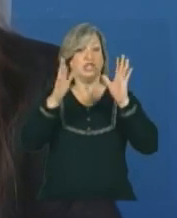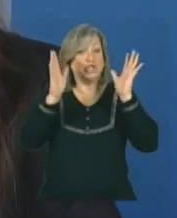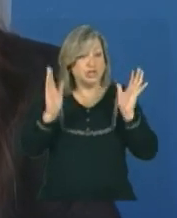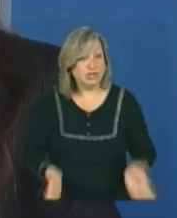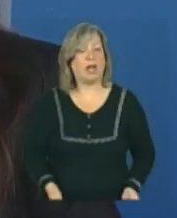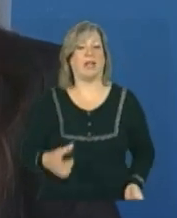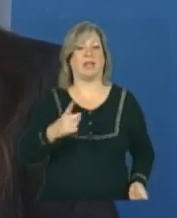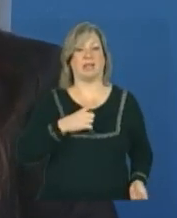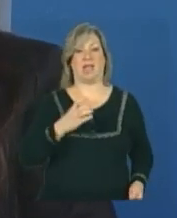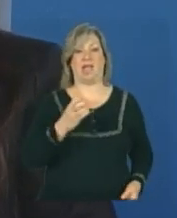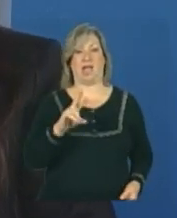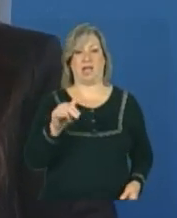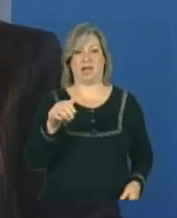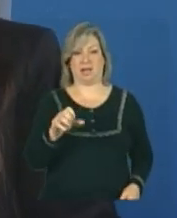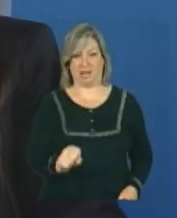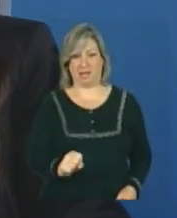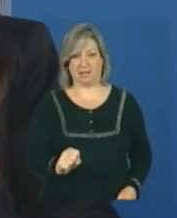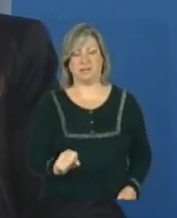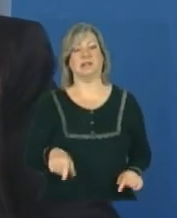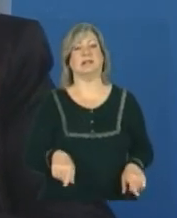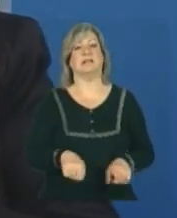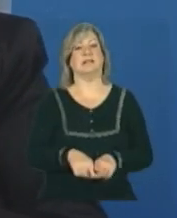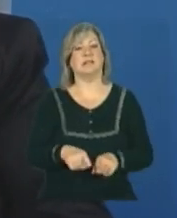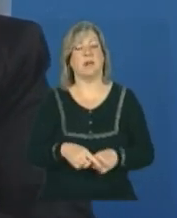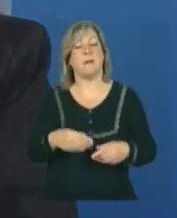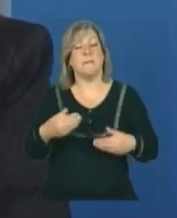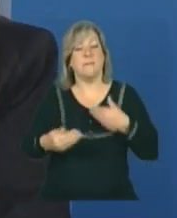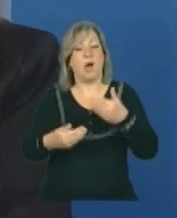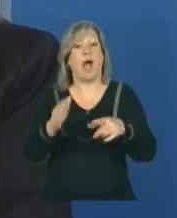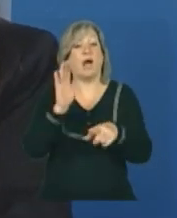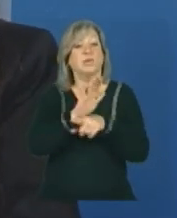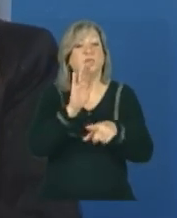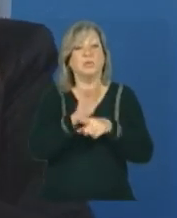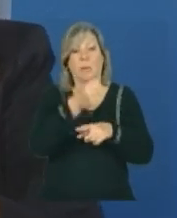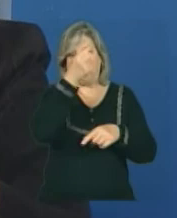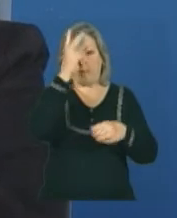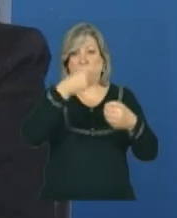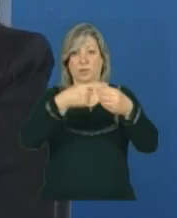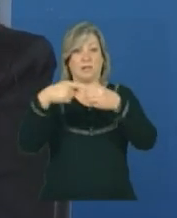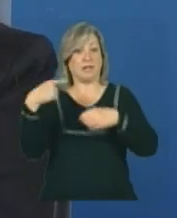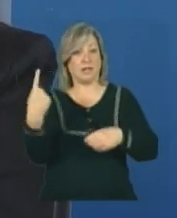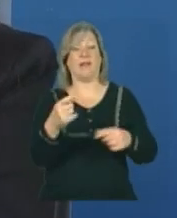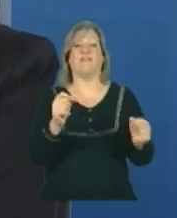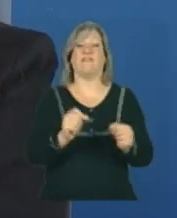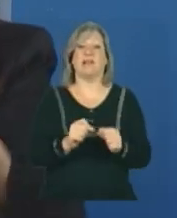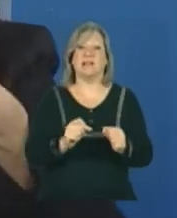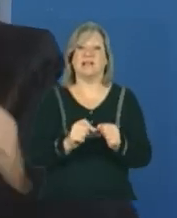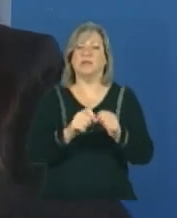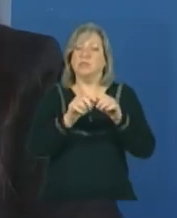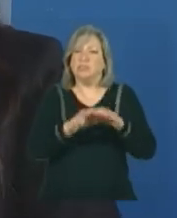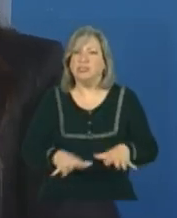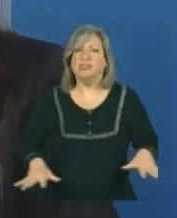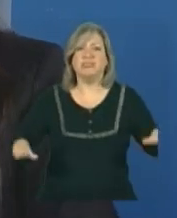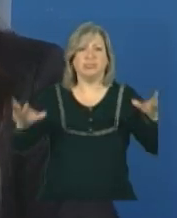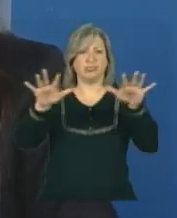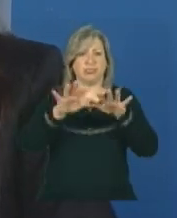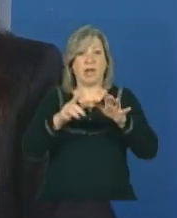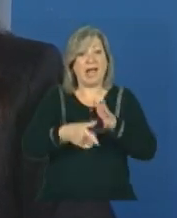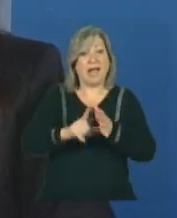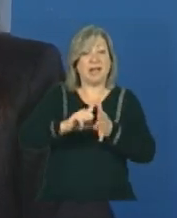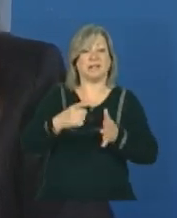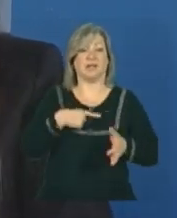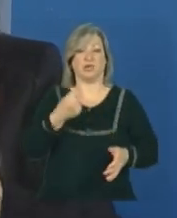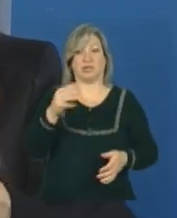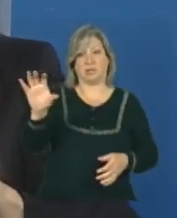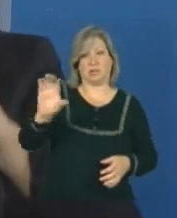cofinanciamento federal, ou seja, é um processo também de estimular os municípios a fazerem a cobertura antes de ter o financiamento